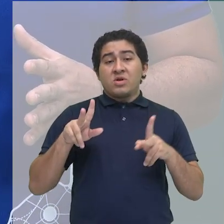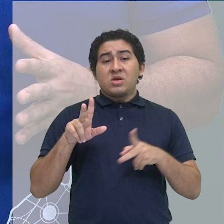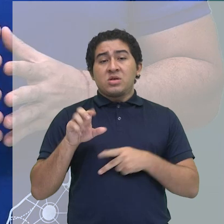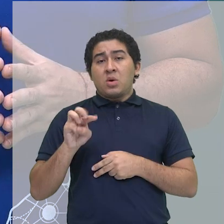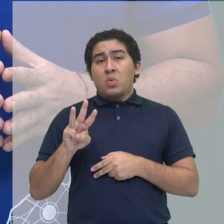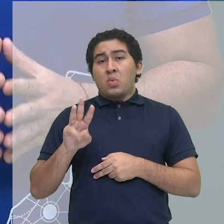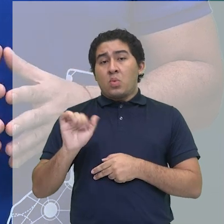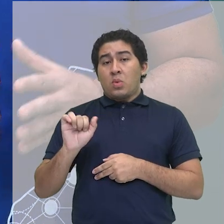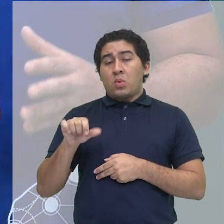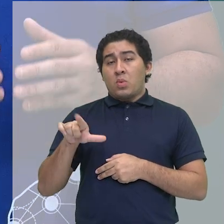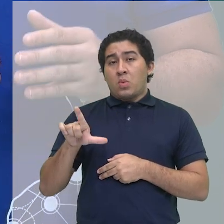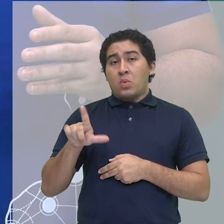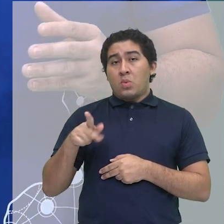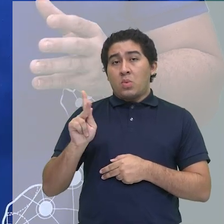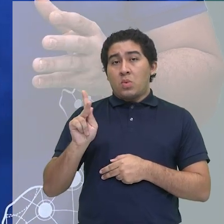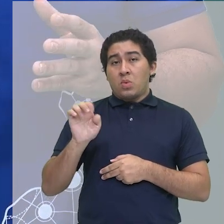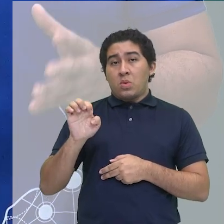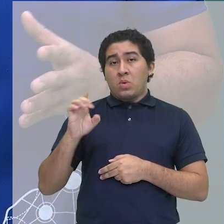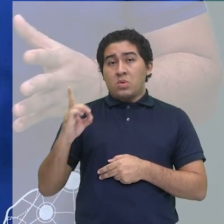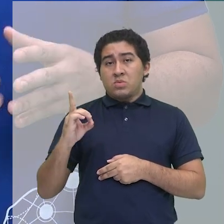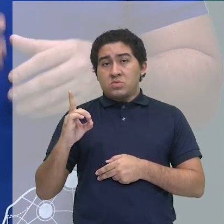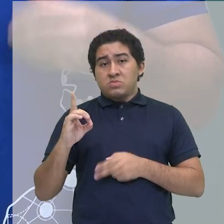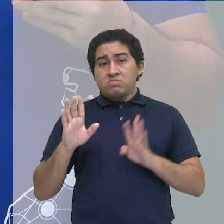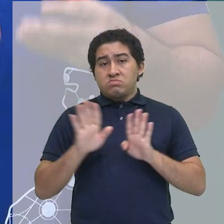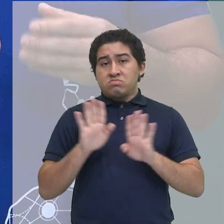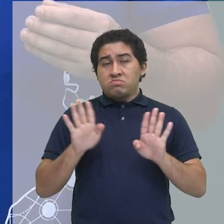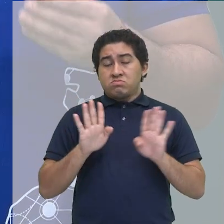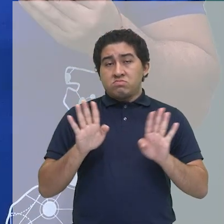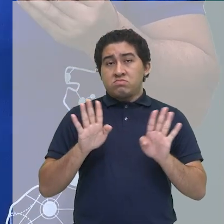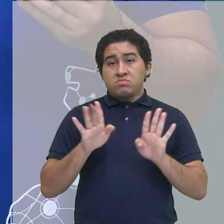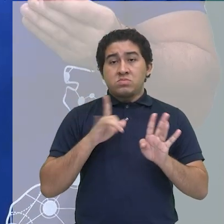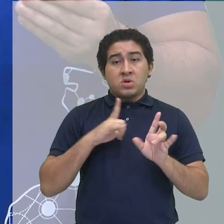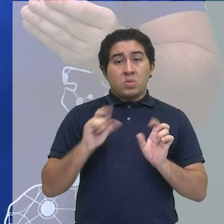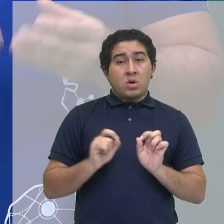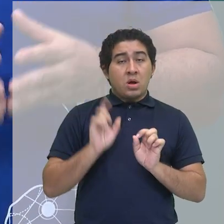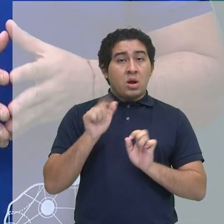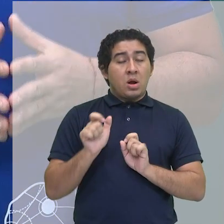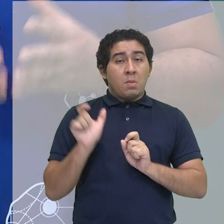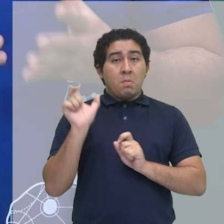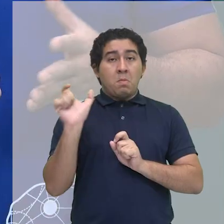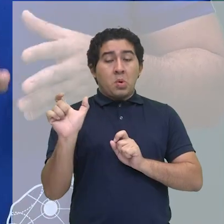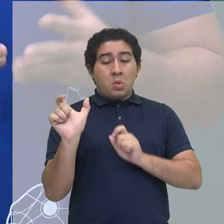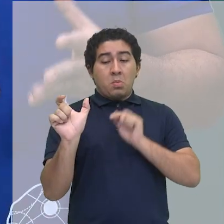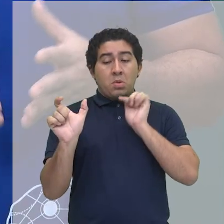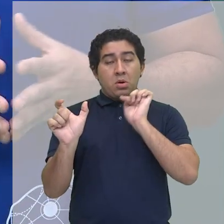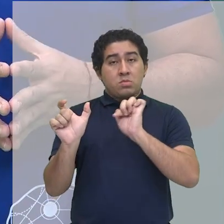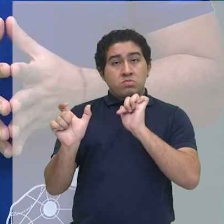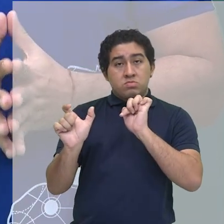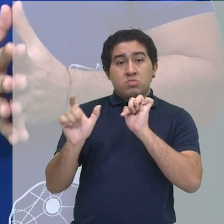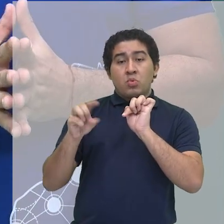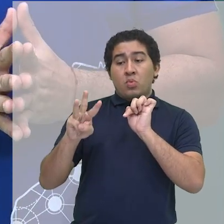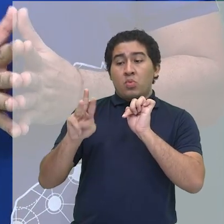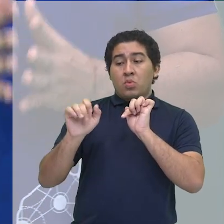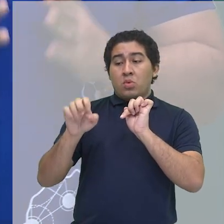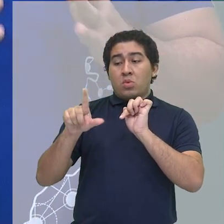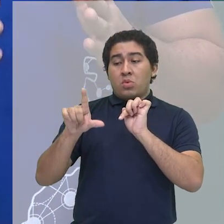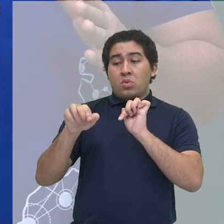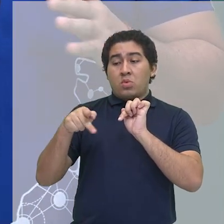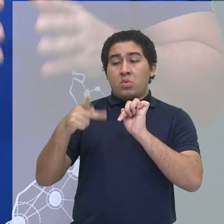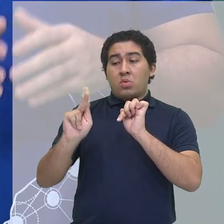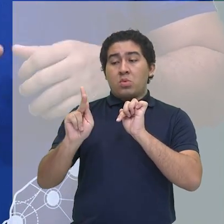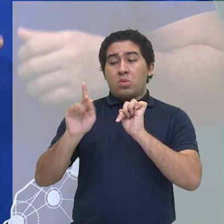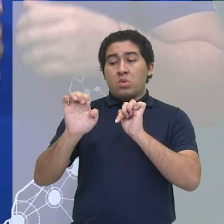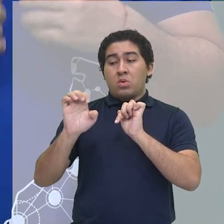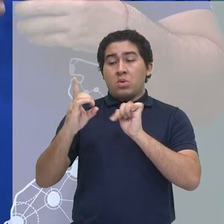walked. Não, watched. Assim, para uma pronúncia muito forte, muito carregada, não. Mas isso